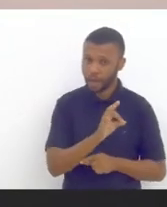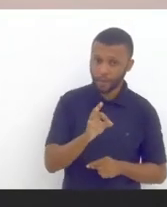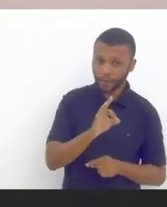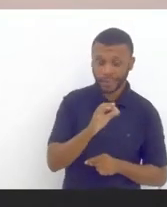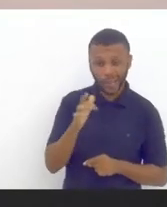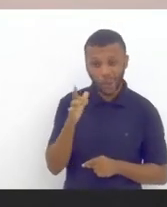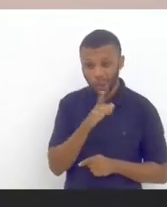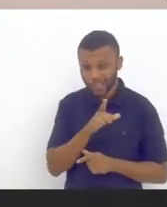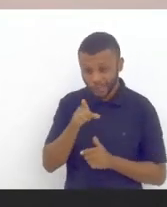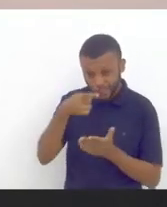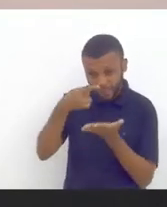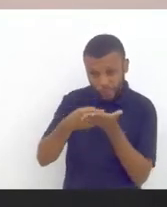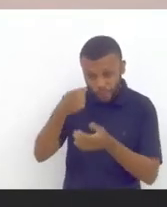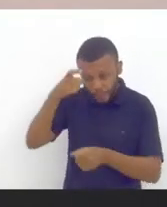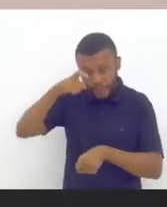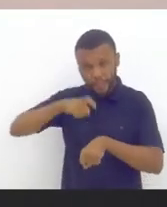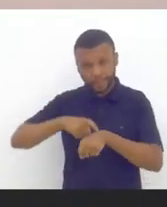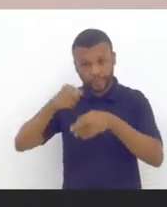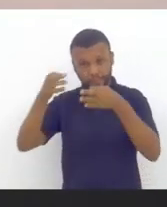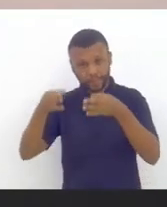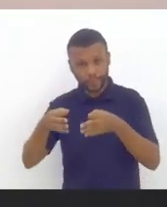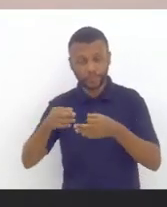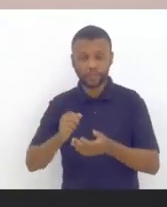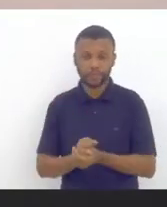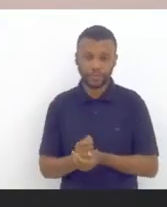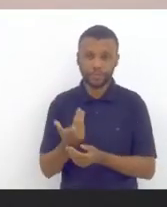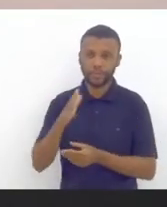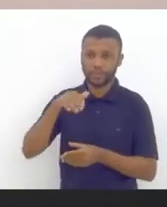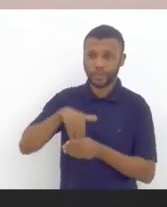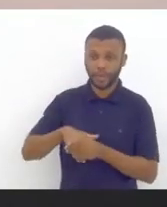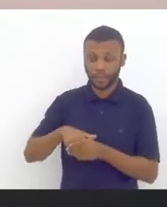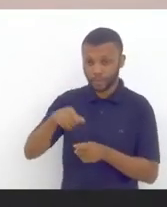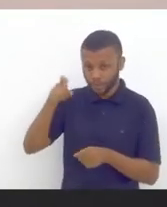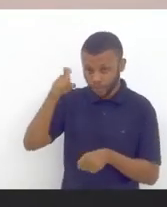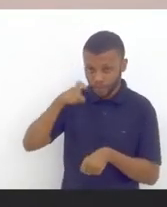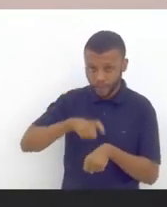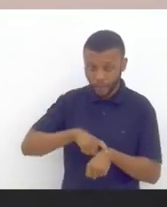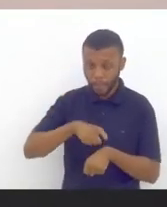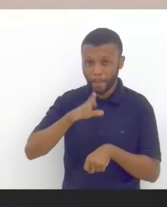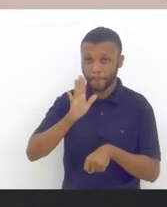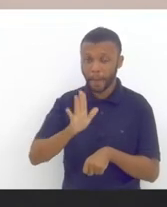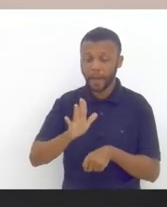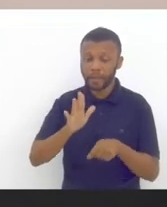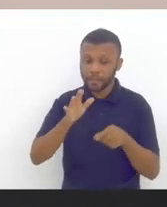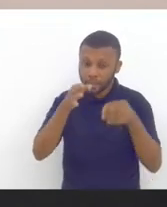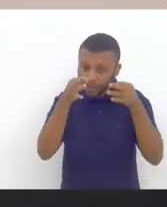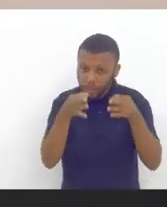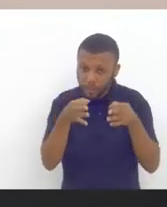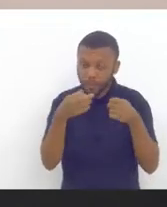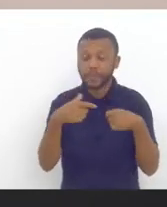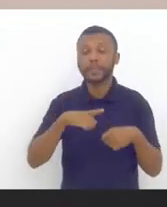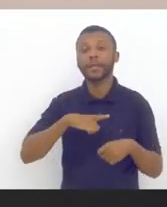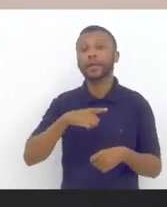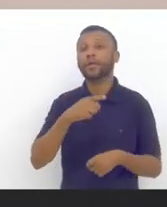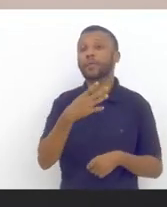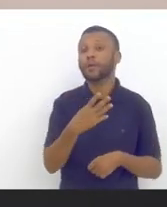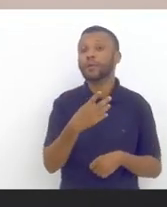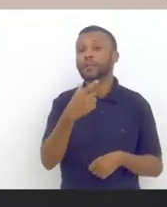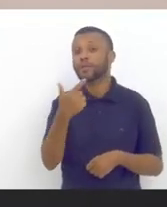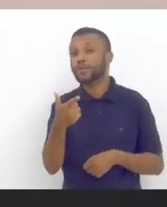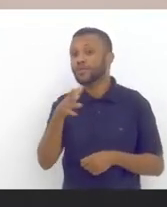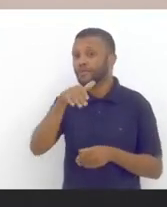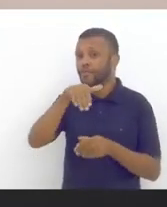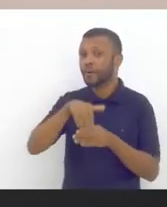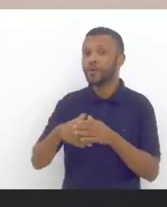votar naquela hora? Porque no tempo vai aparecer mais de 60, mas naquela hora você tem que ter 42 votos